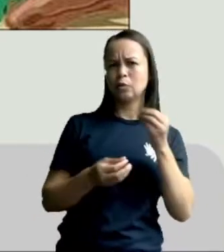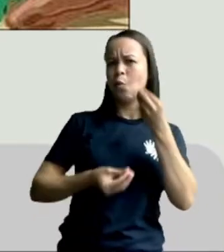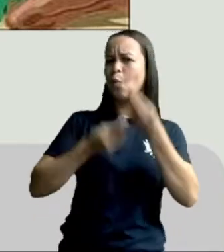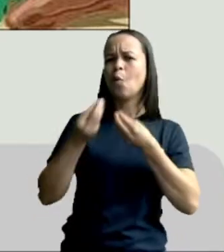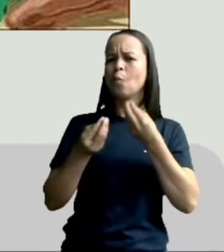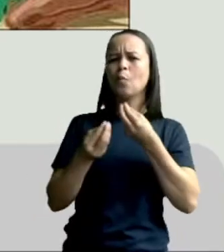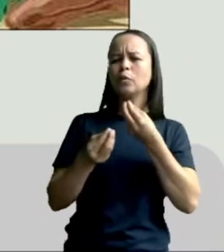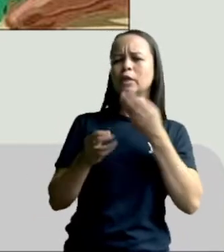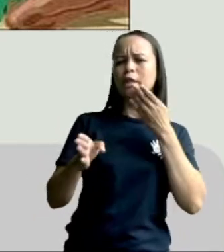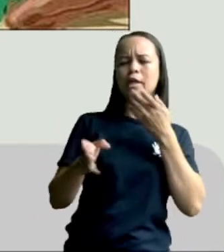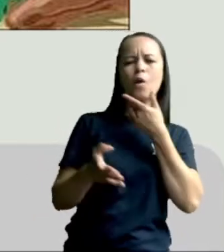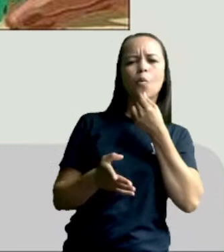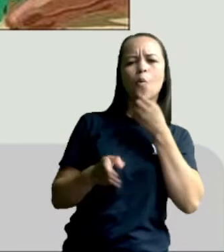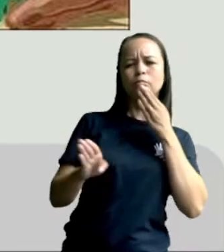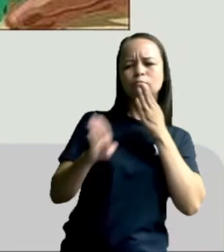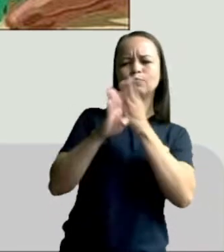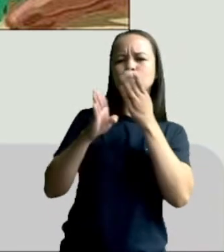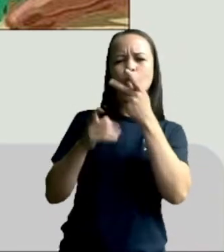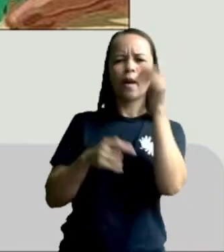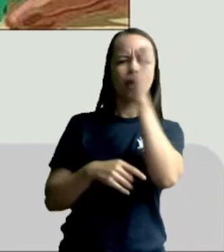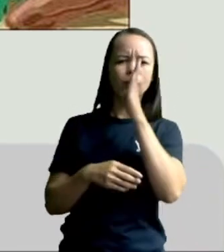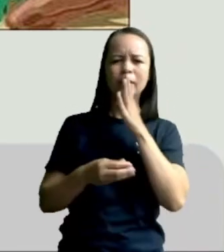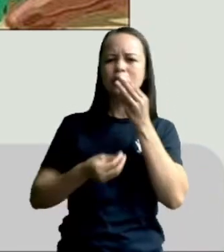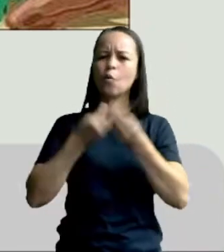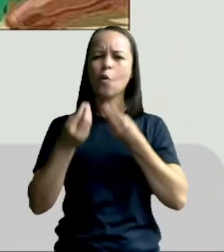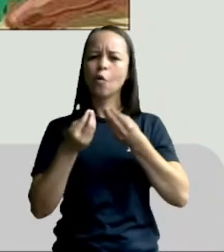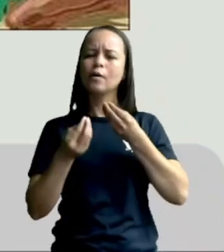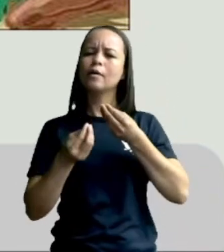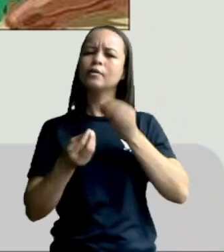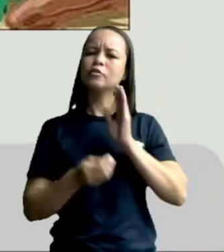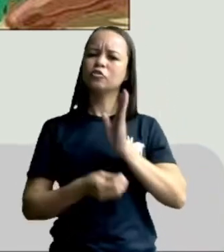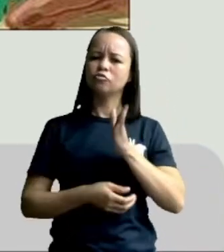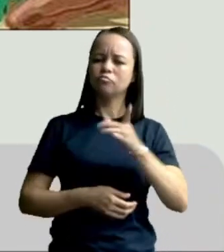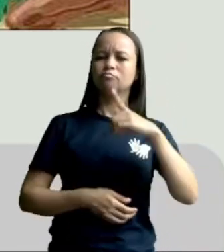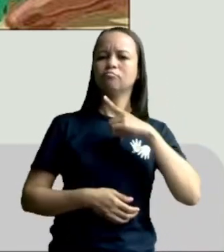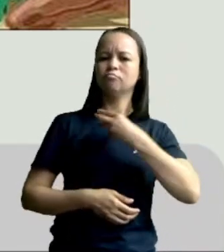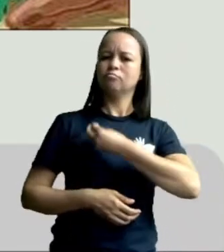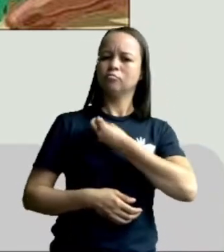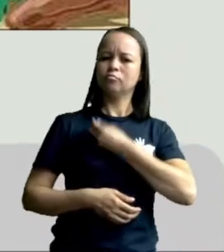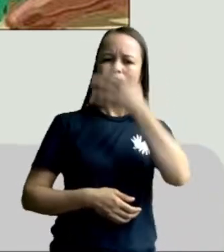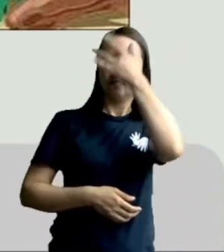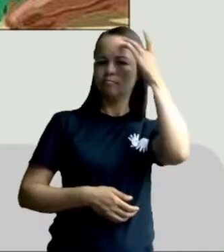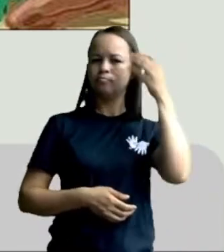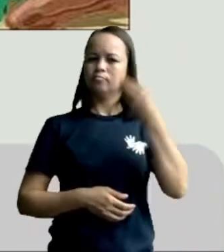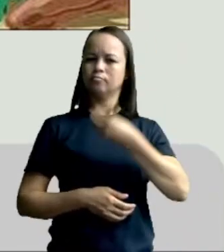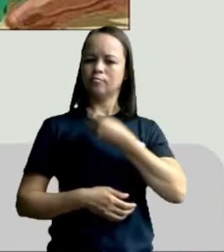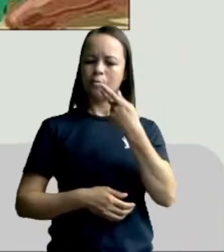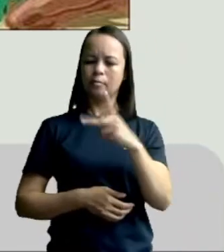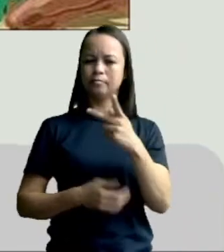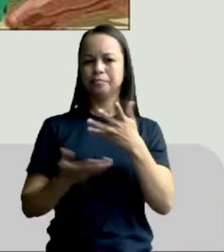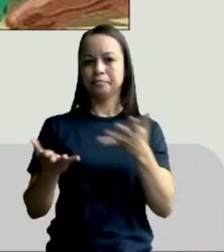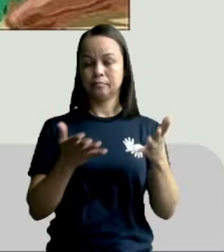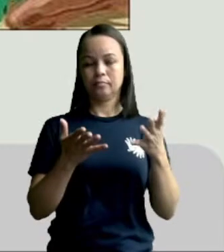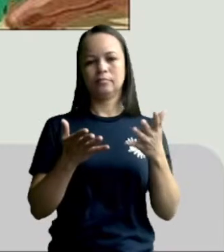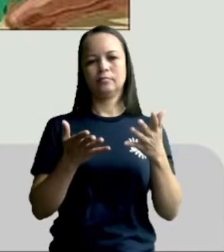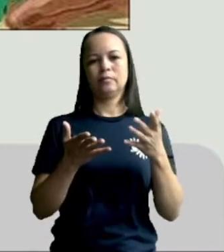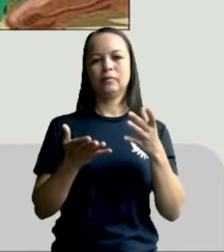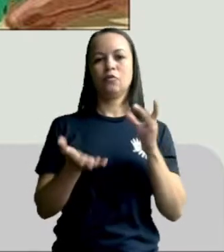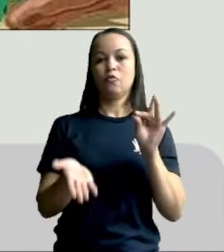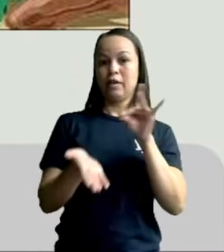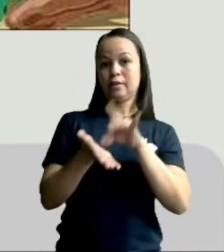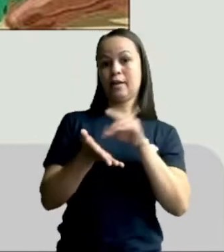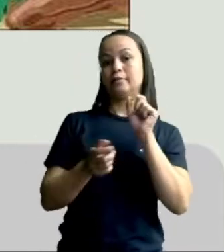Cabral tê-lo descoberto? E aí, o mais correto seria dizer que Cabral iniciou a conquista